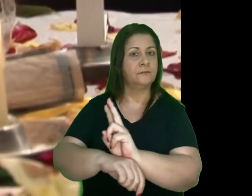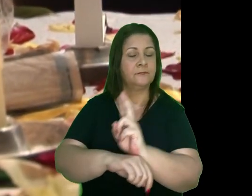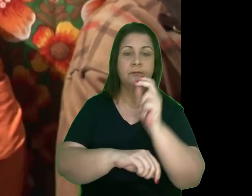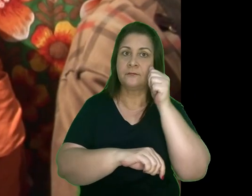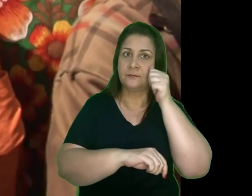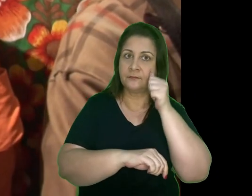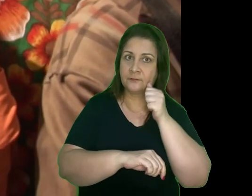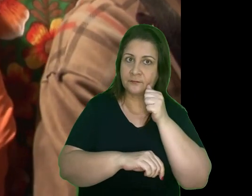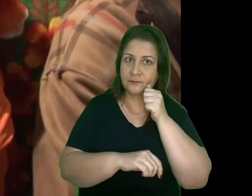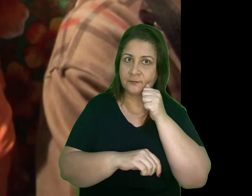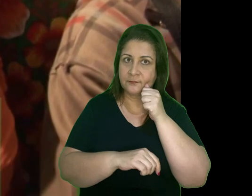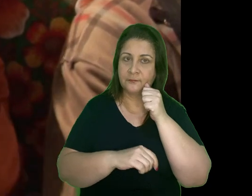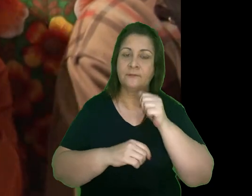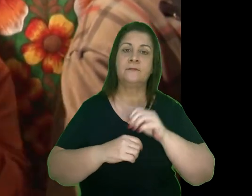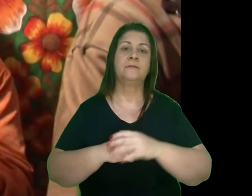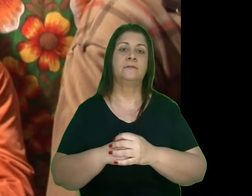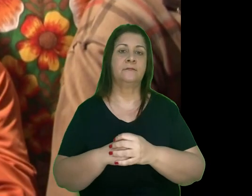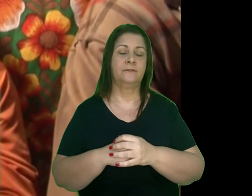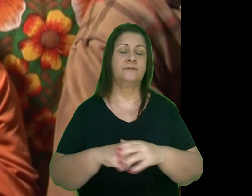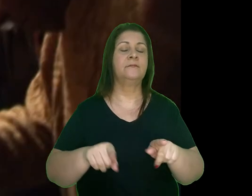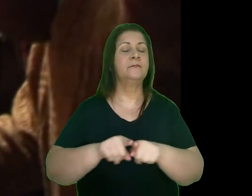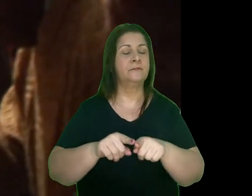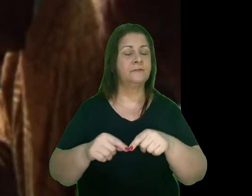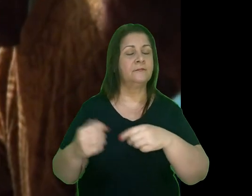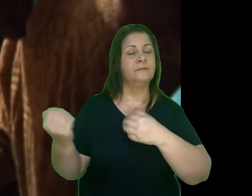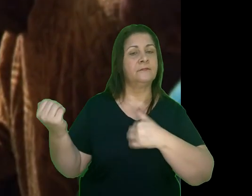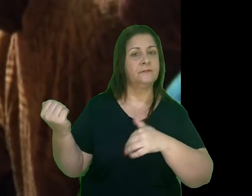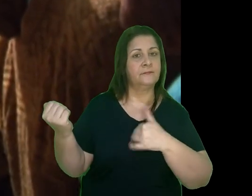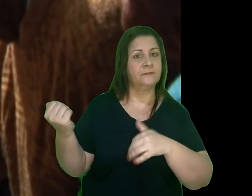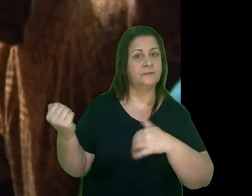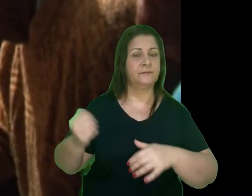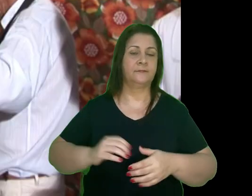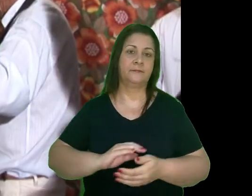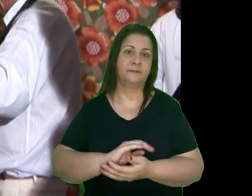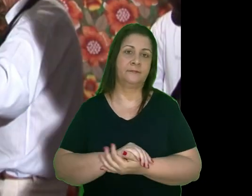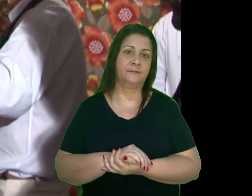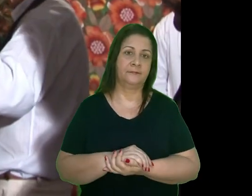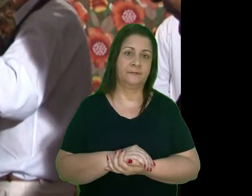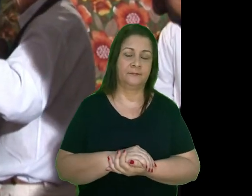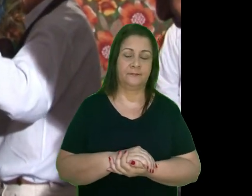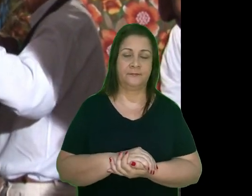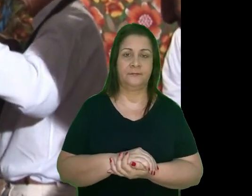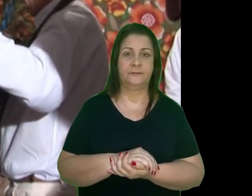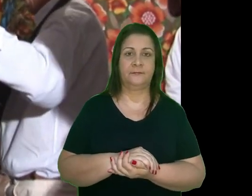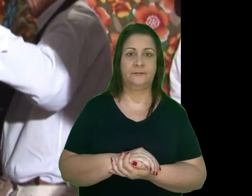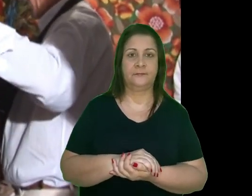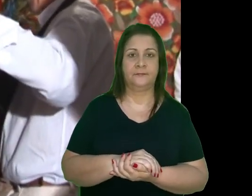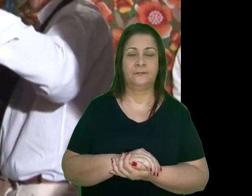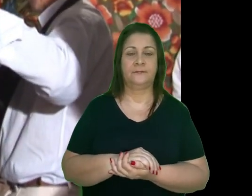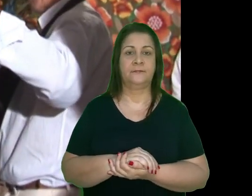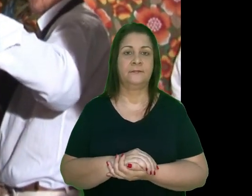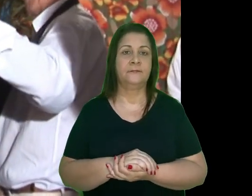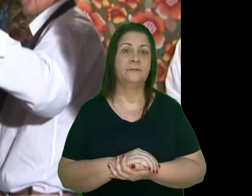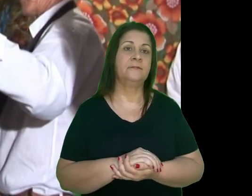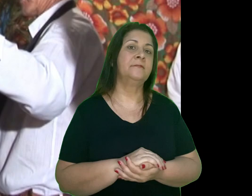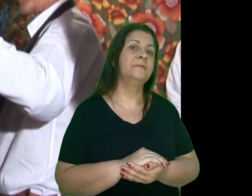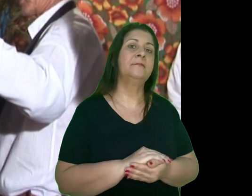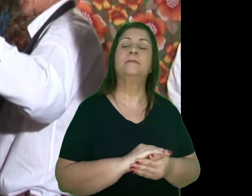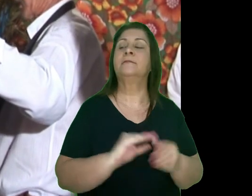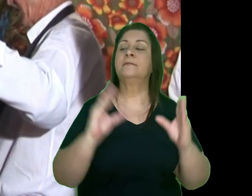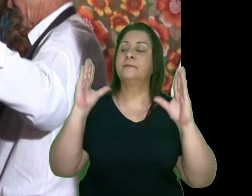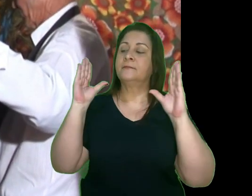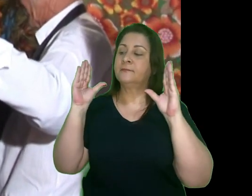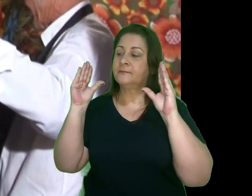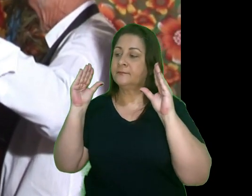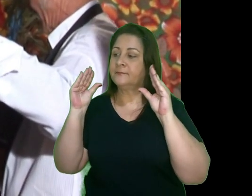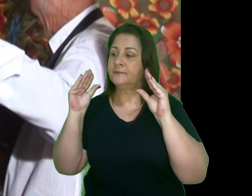pela virtuosidade das mulheres e como padroeiro dos violeiros. Ai, boa noite,